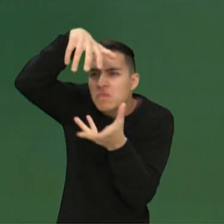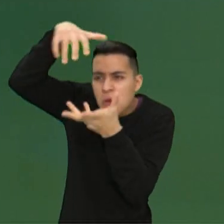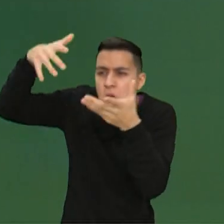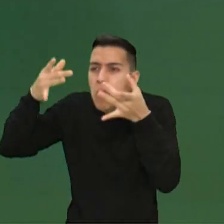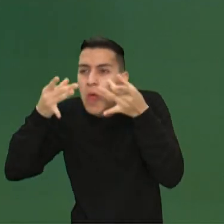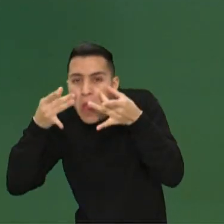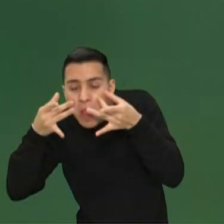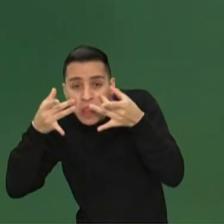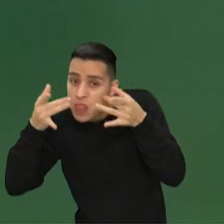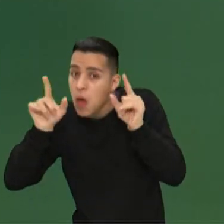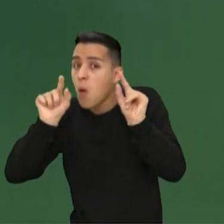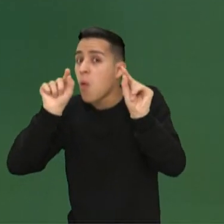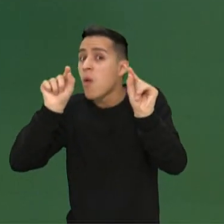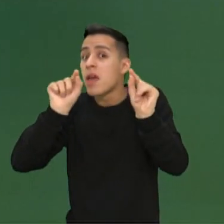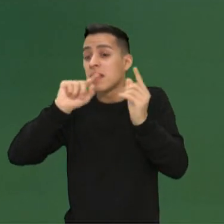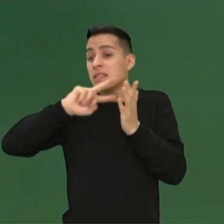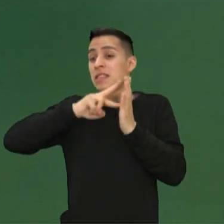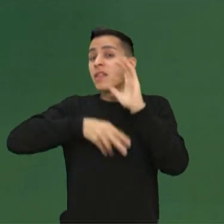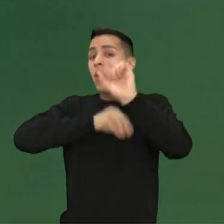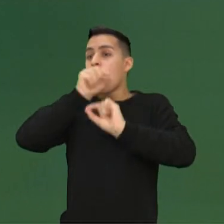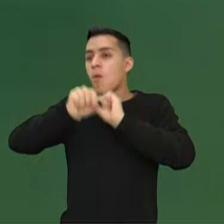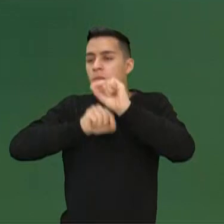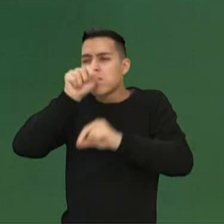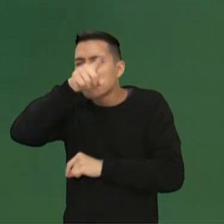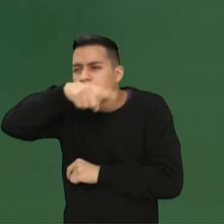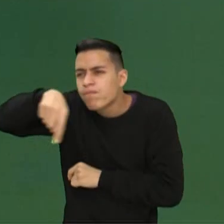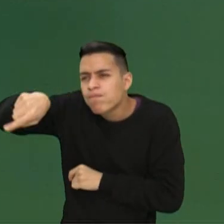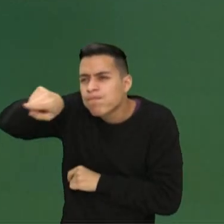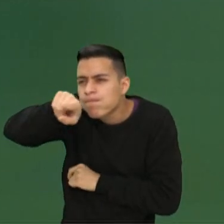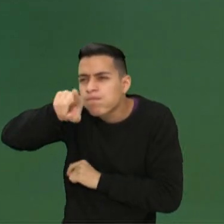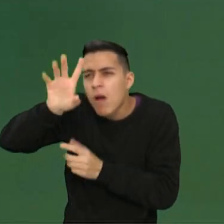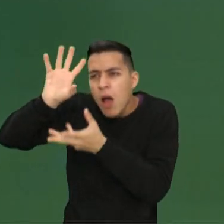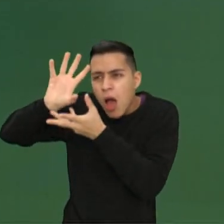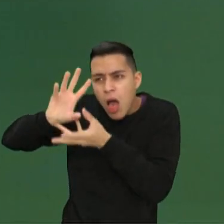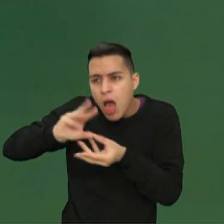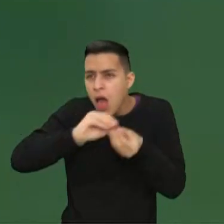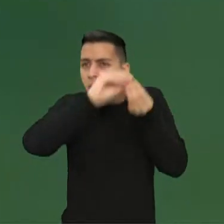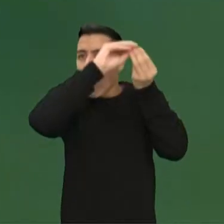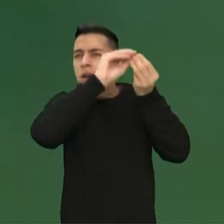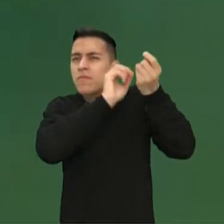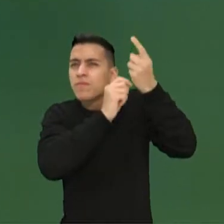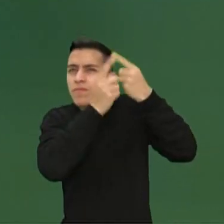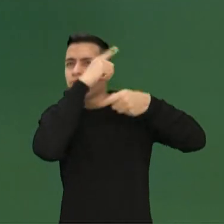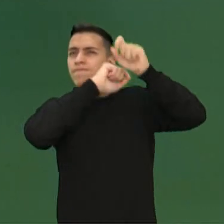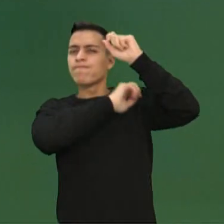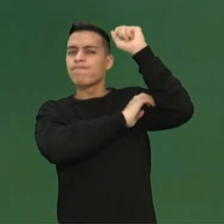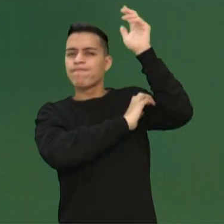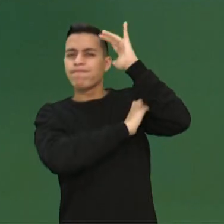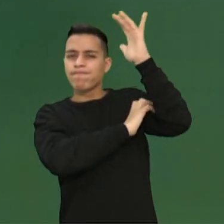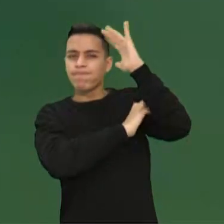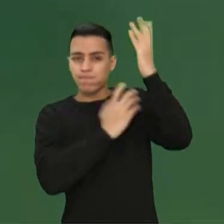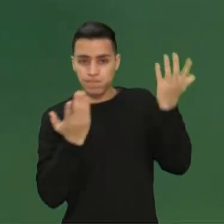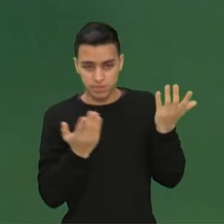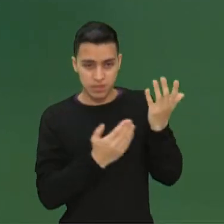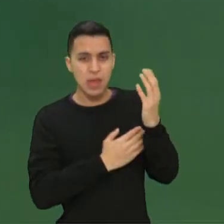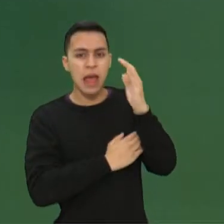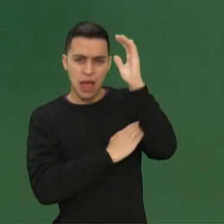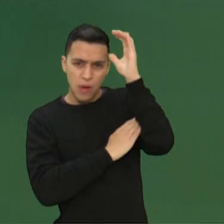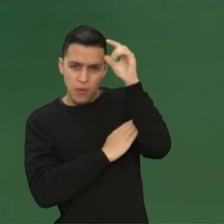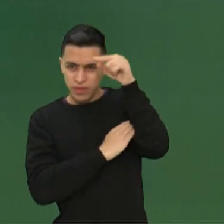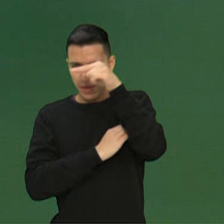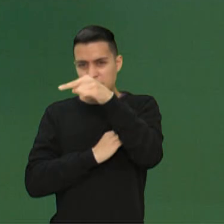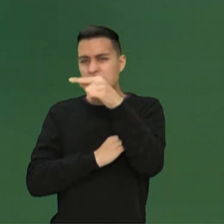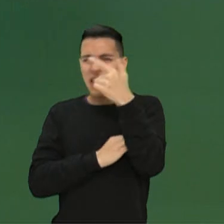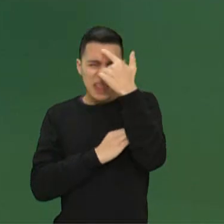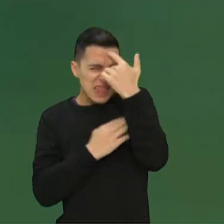como principal ponto como nós representamos isso na nossa mente, tá? A consciência para o idealismo alemão